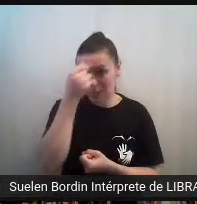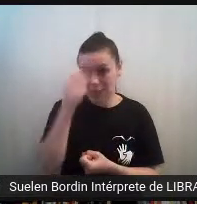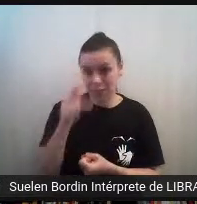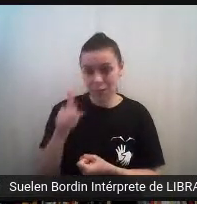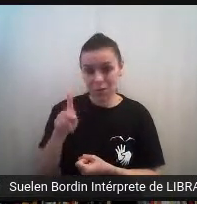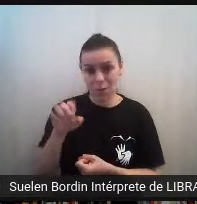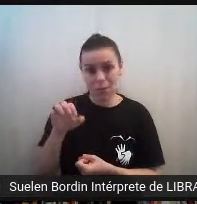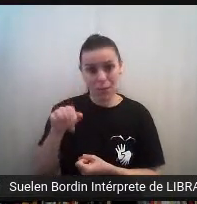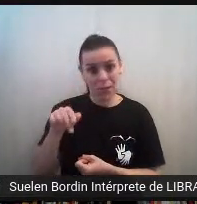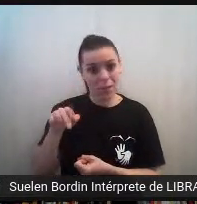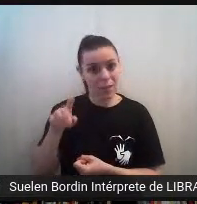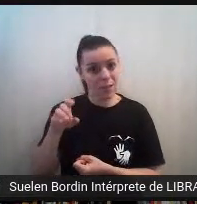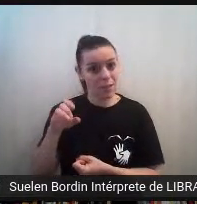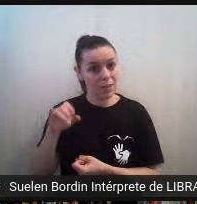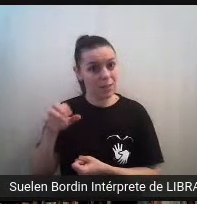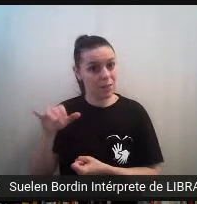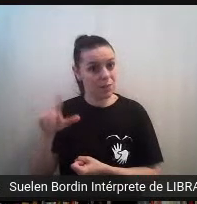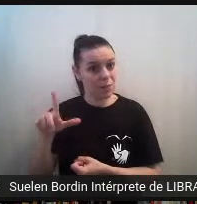2016.